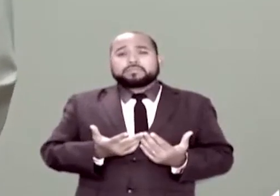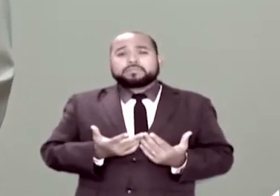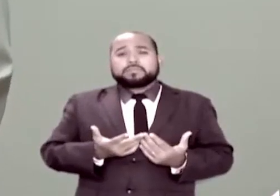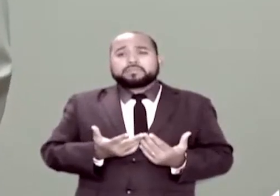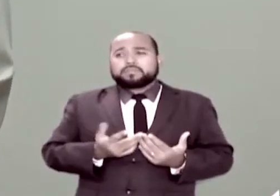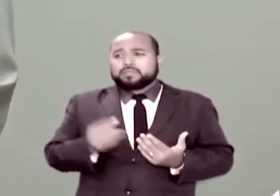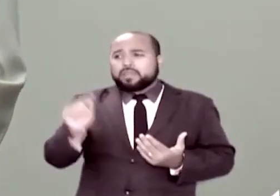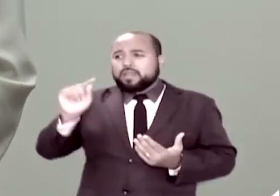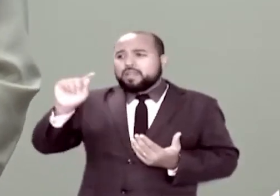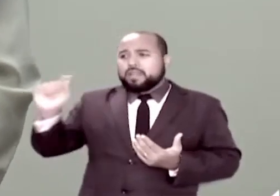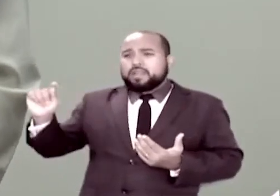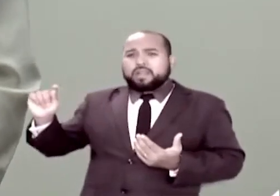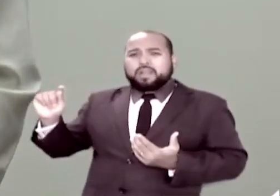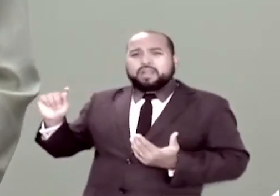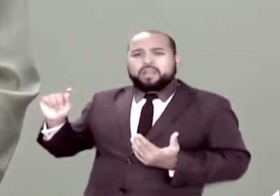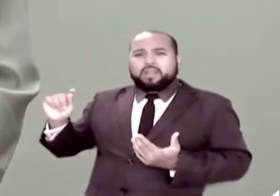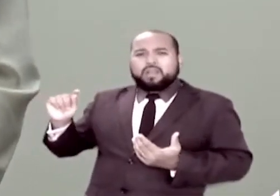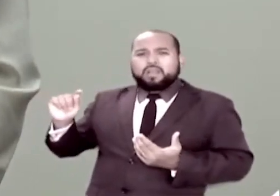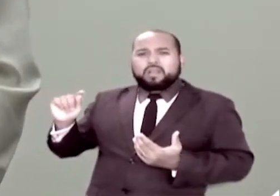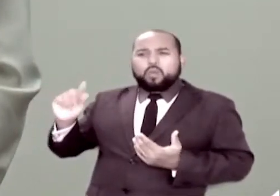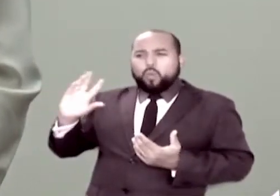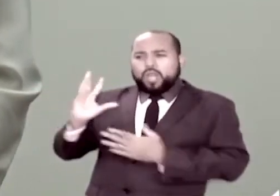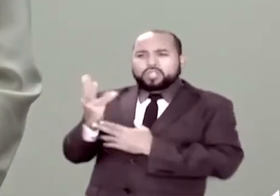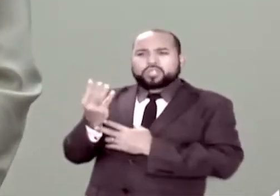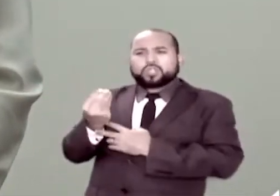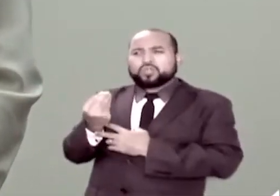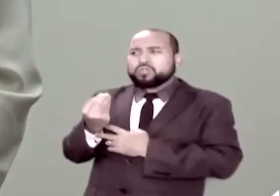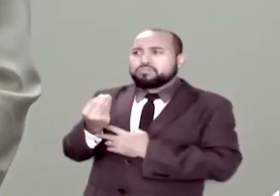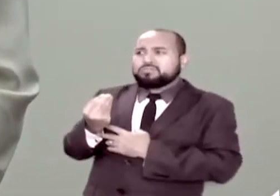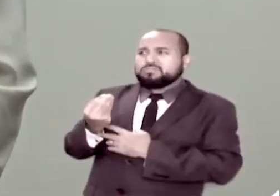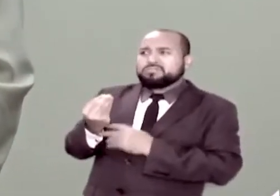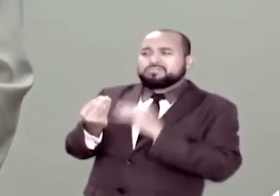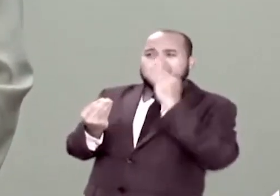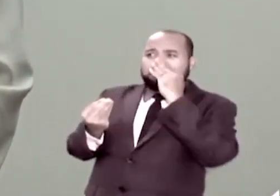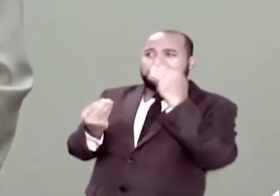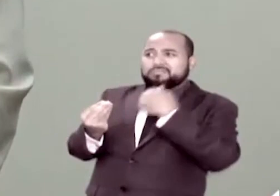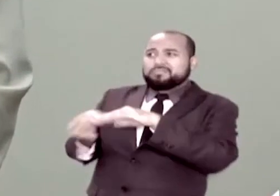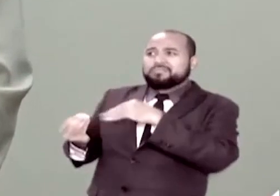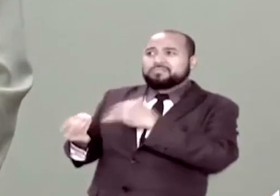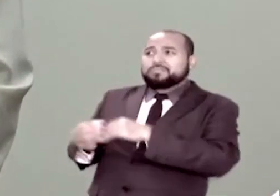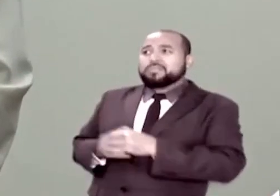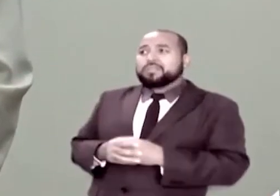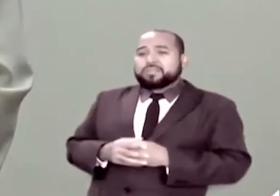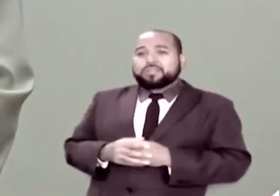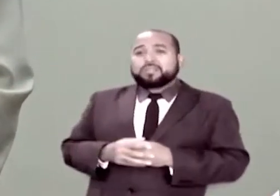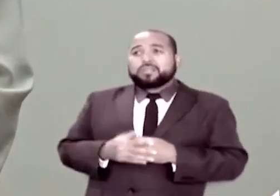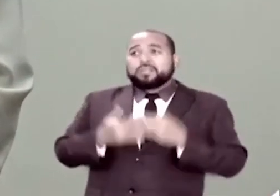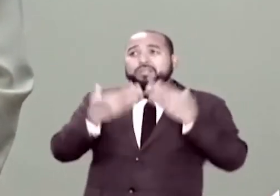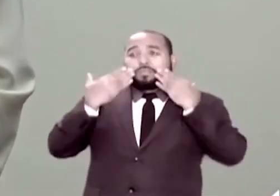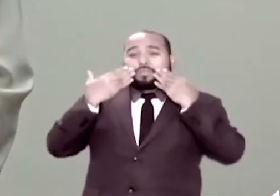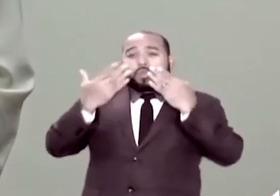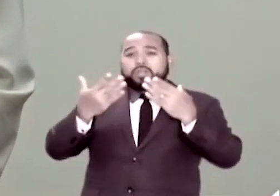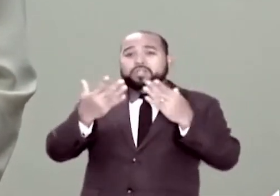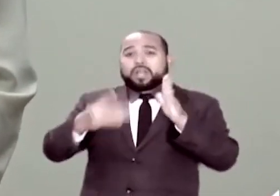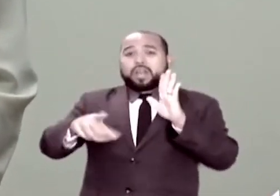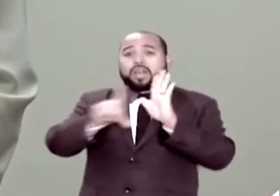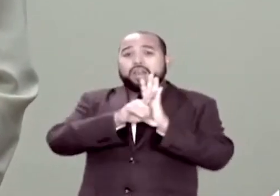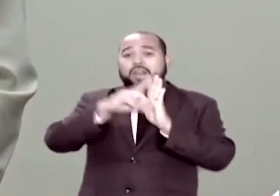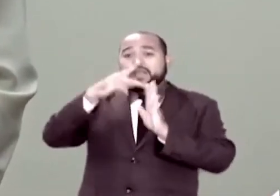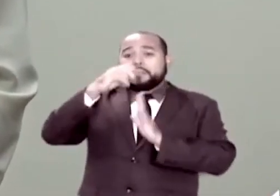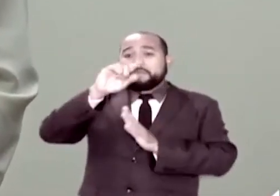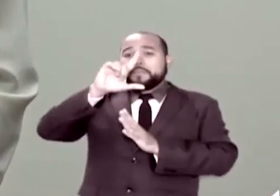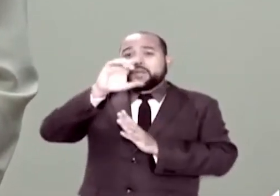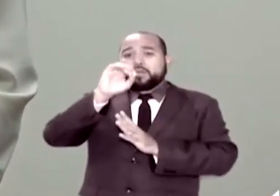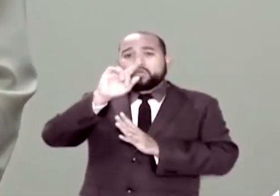fazedor de Cultura de não olhar para o quem está na ponta e isso se revela muito na forma que a lei Paulo Gustavo